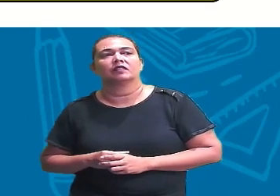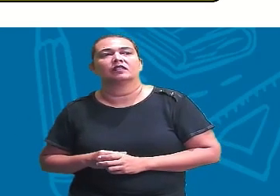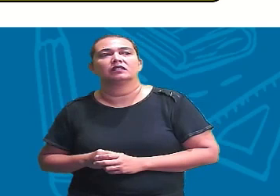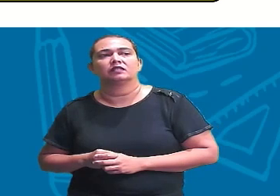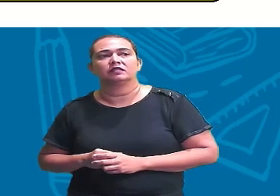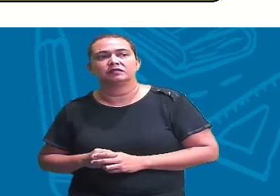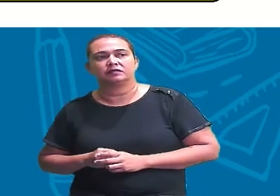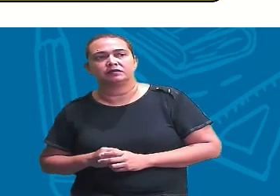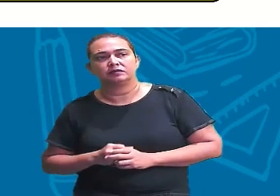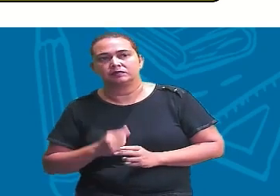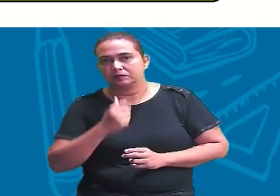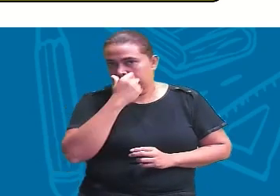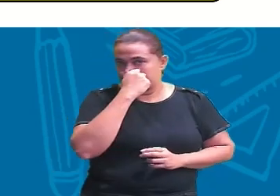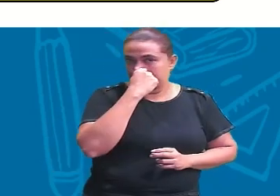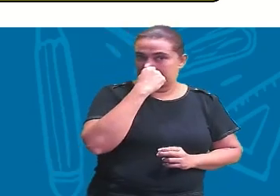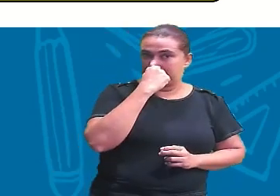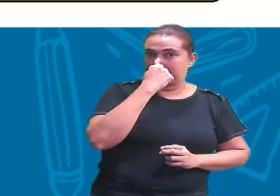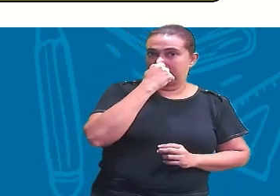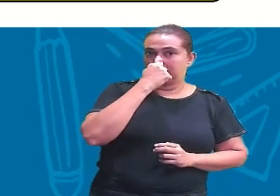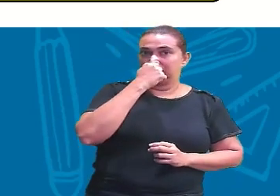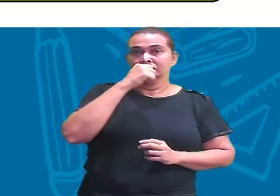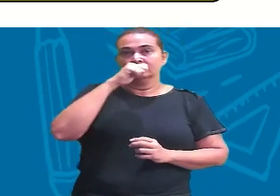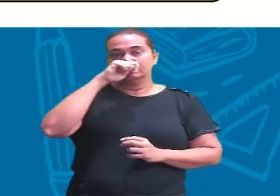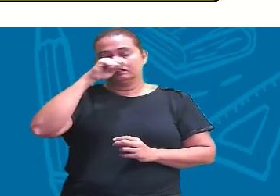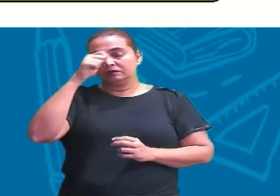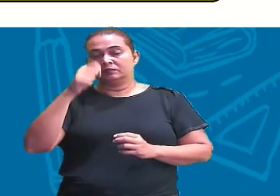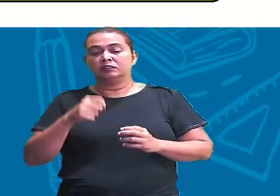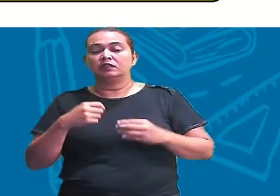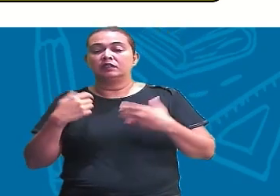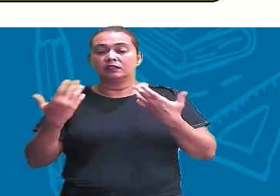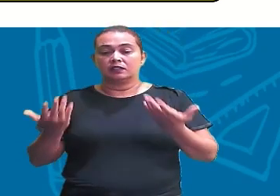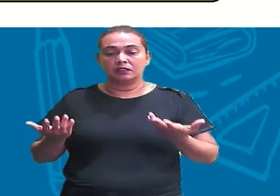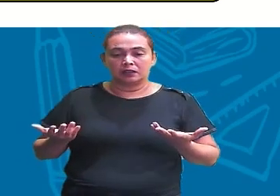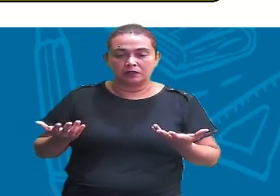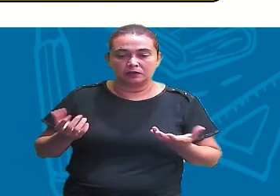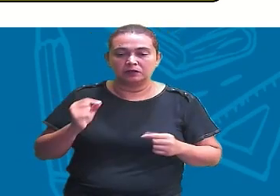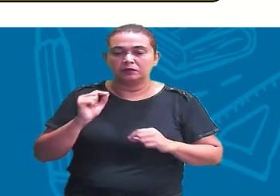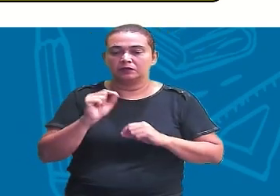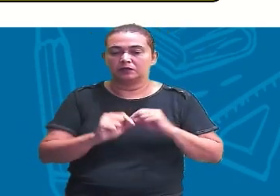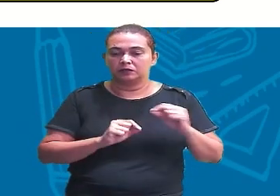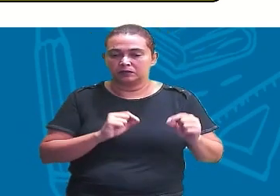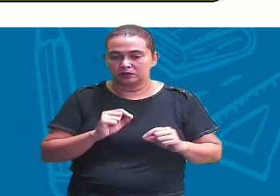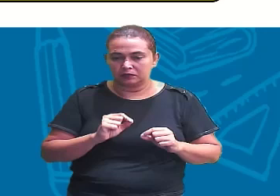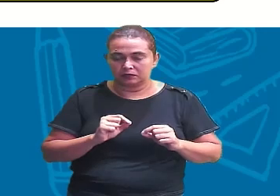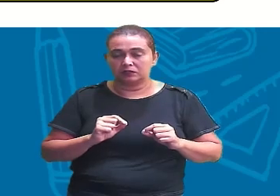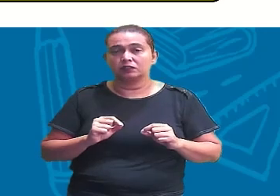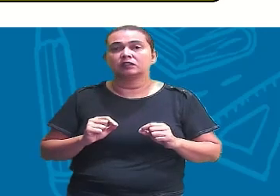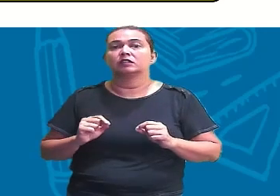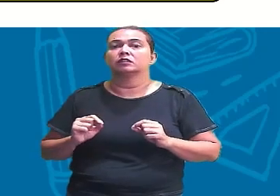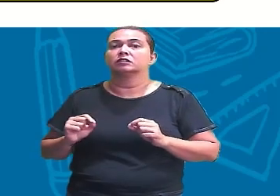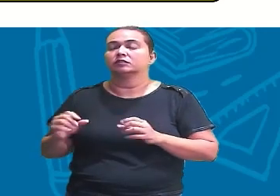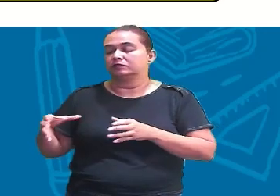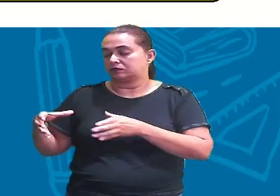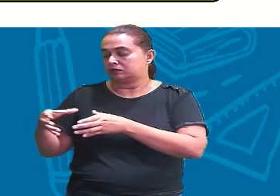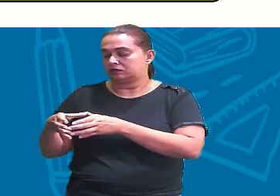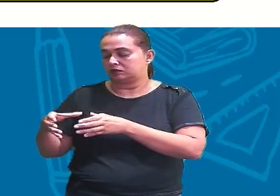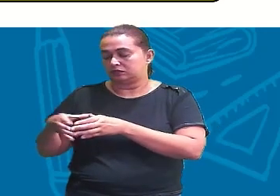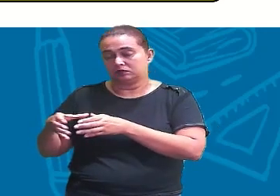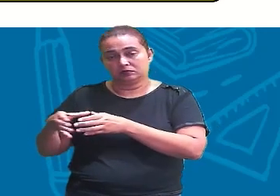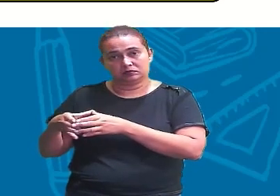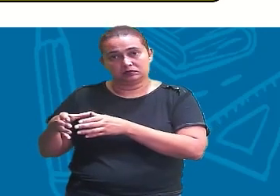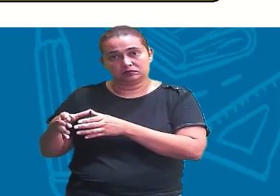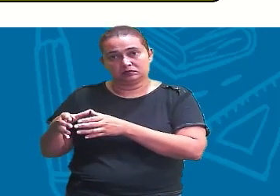Então, ó, vamos juntar tudo isso. Situação de exploração do terceiro estado, grave